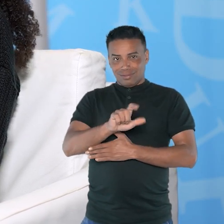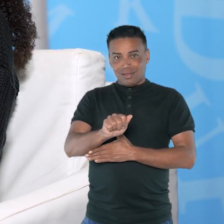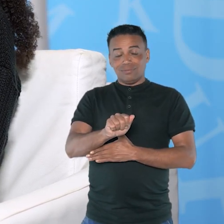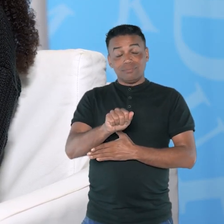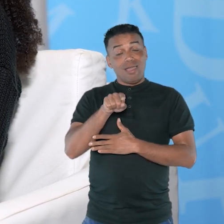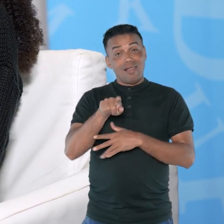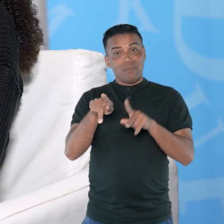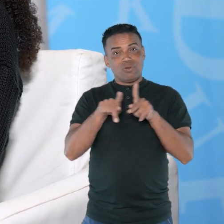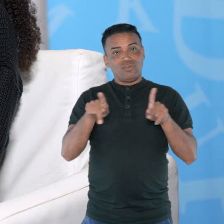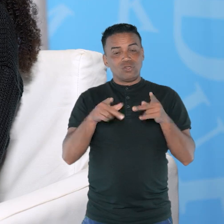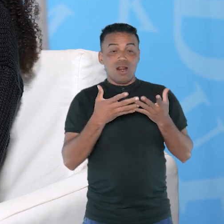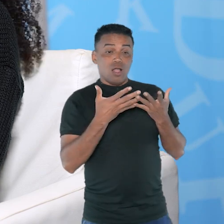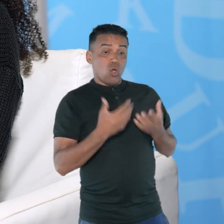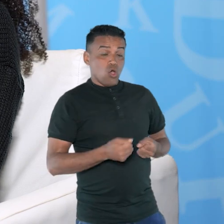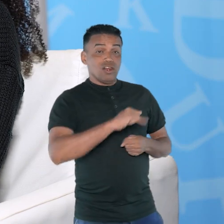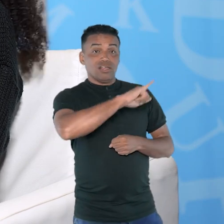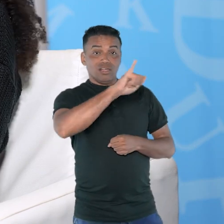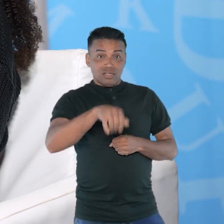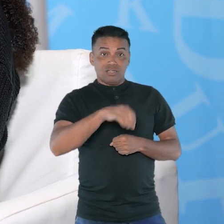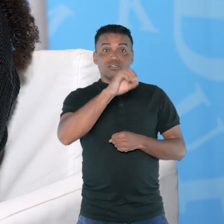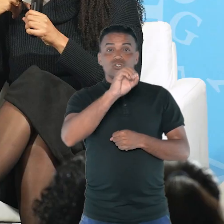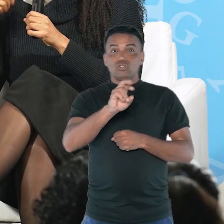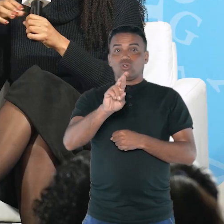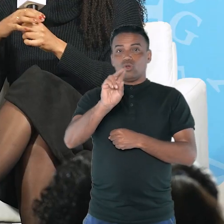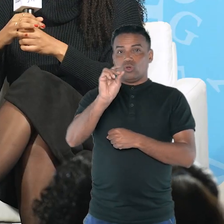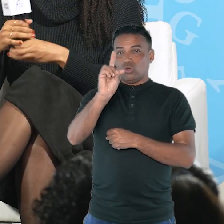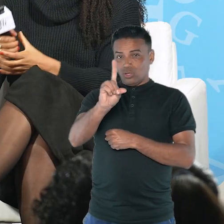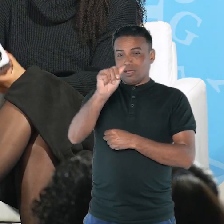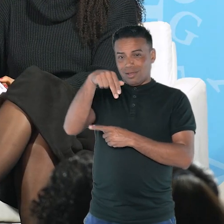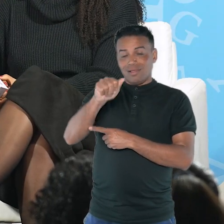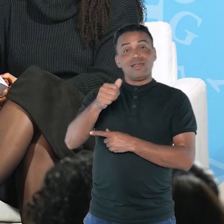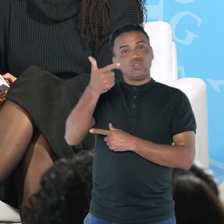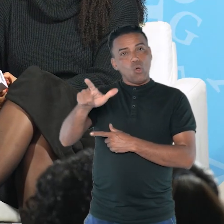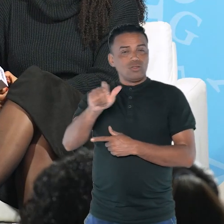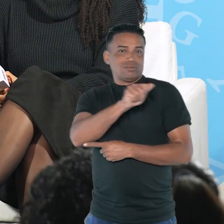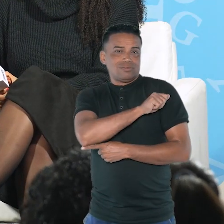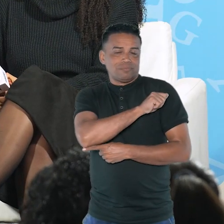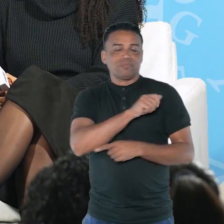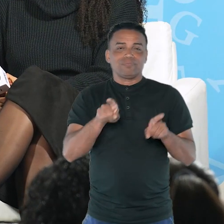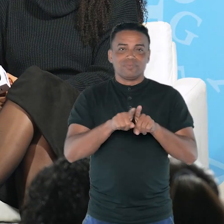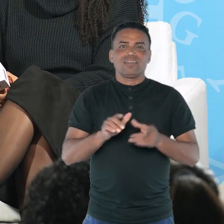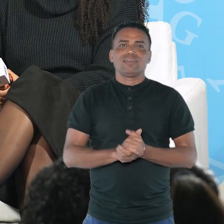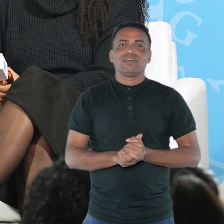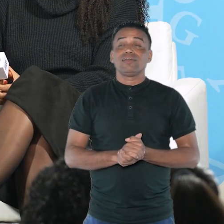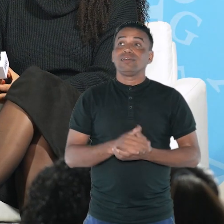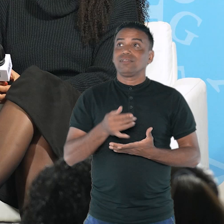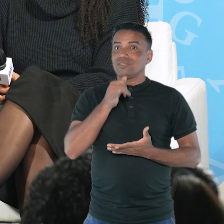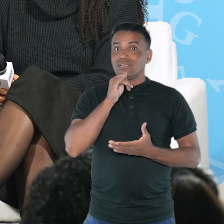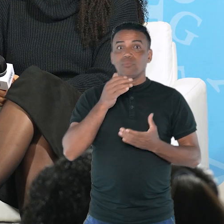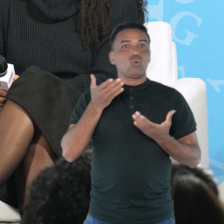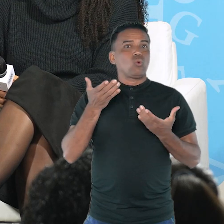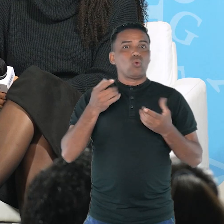também acolhe a Jordana e outros estudantes ali. Falar um pouquinho sobre a Toca Literária, né? Um